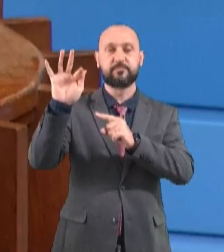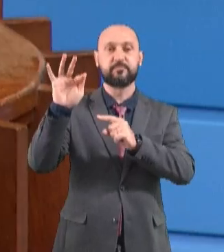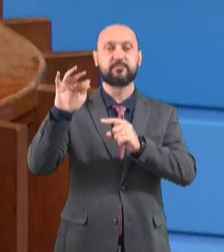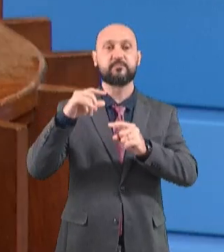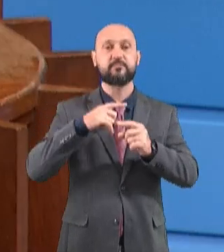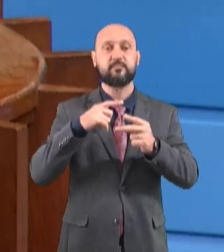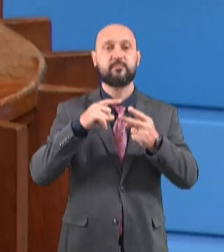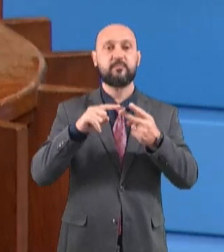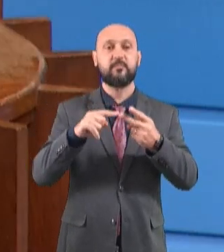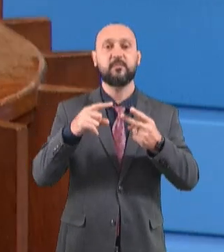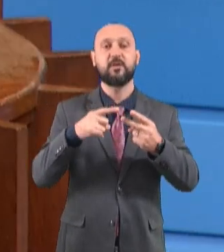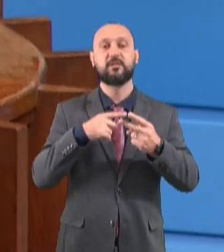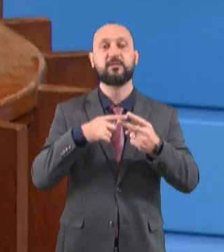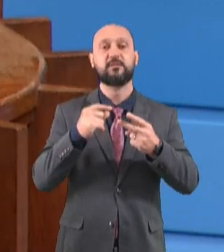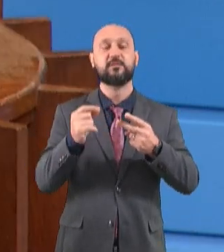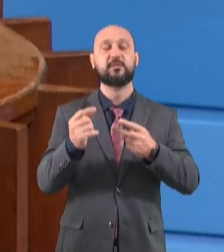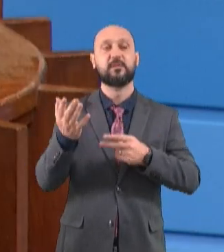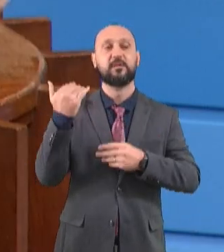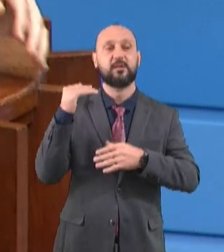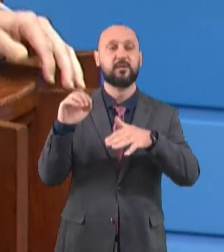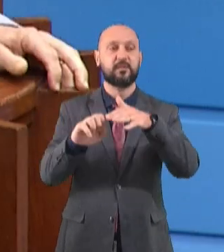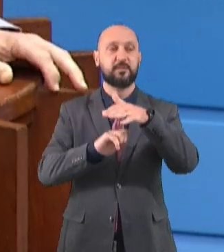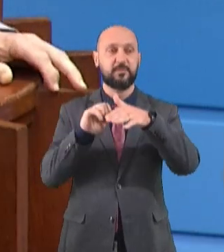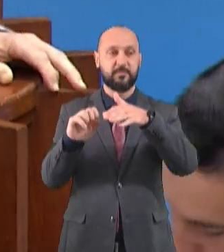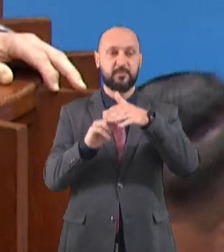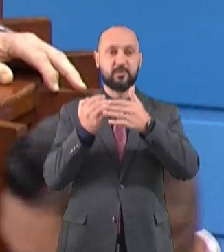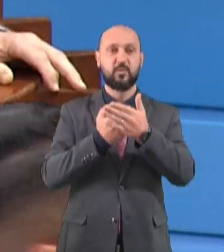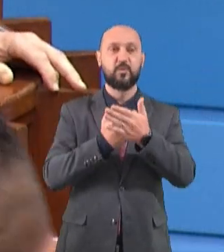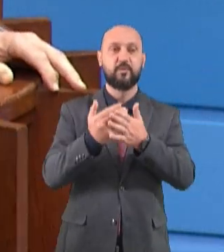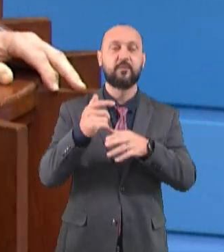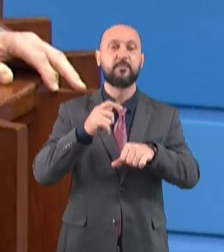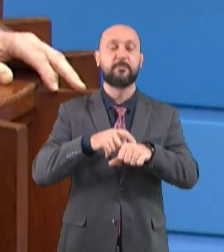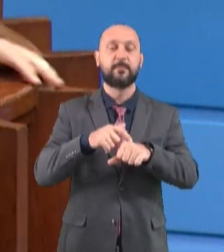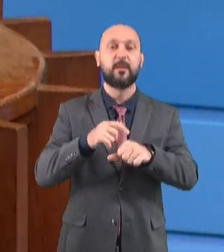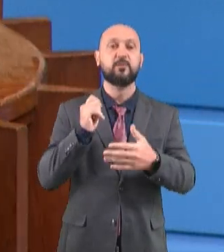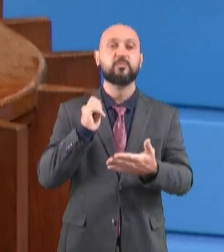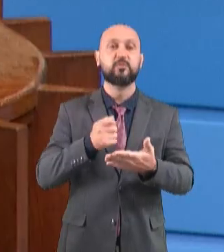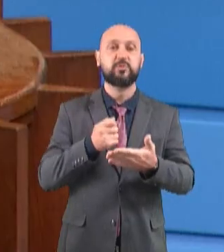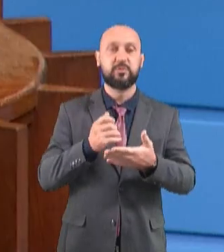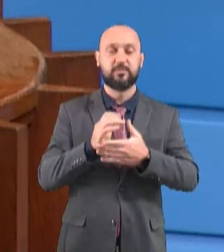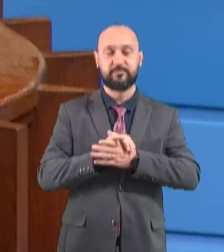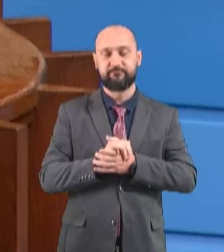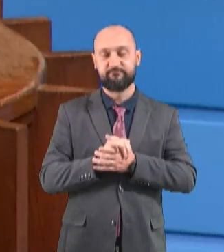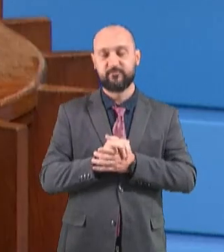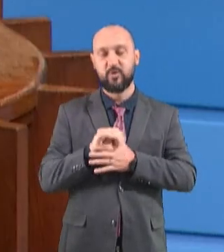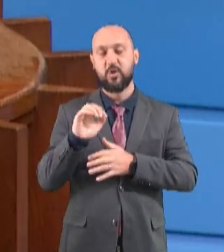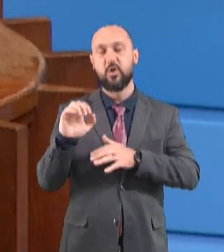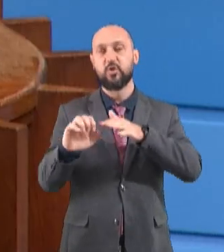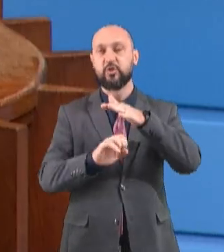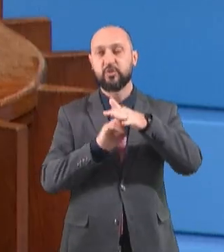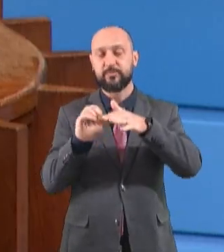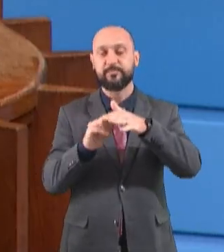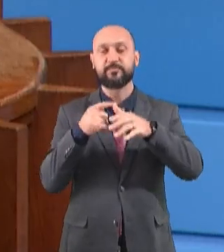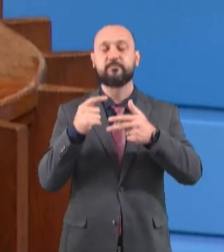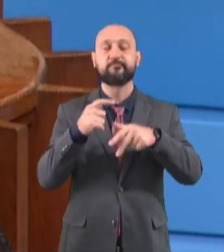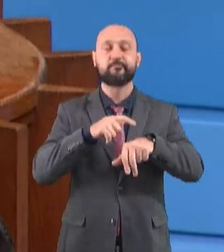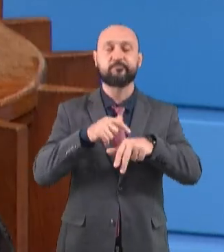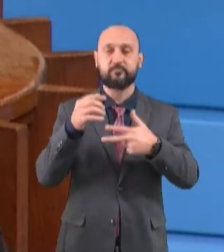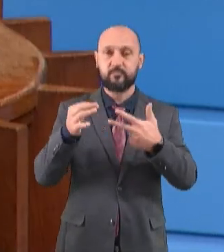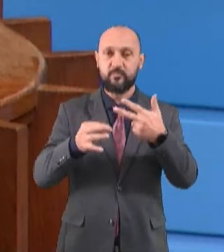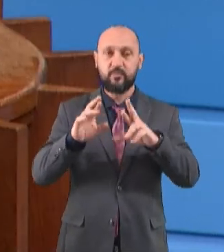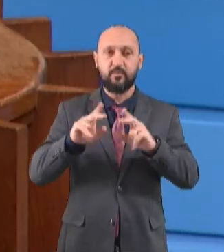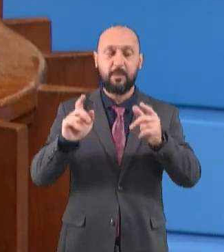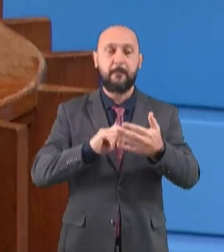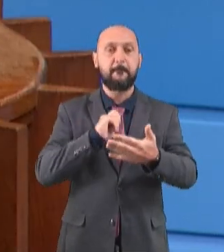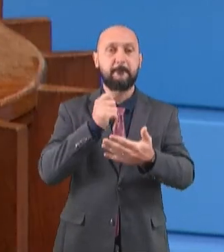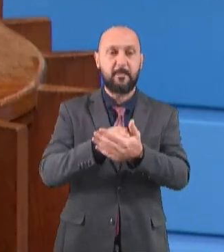Então, o que ocorria? A empresa que entra em processo de recuperação judicial, por ter um tratamento diferenciado